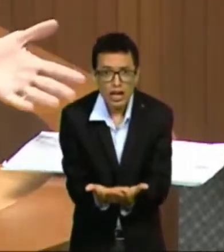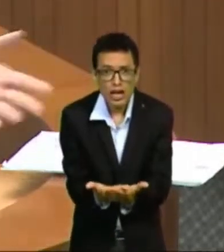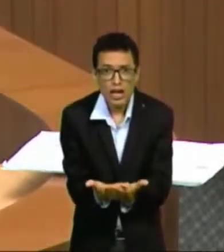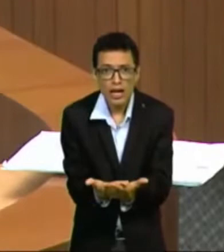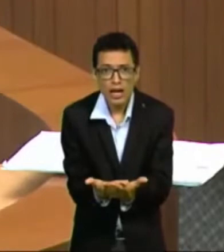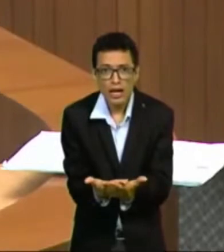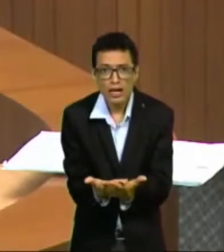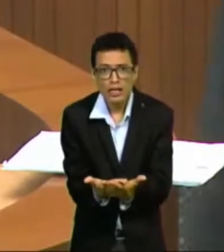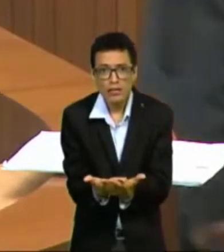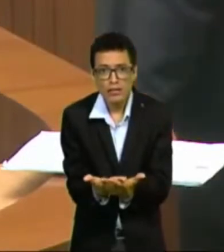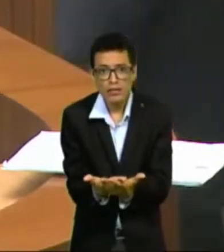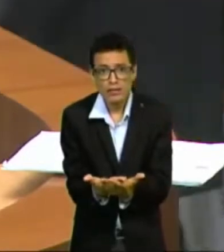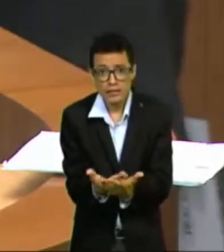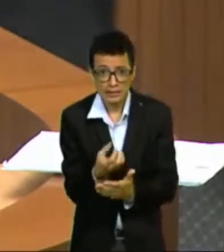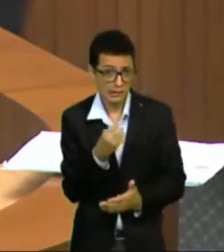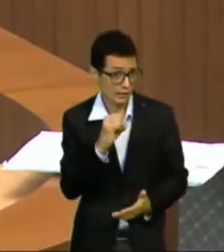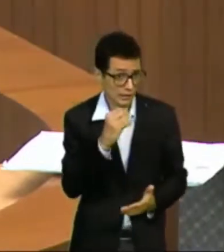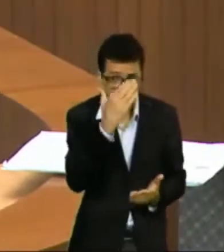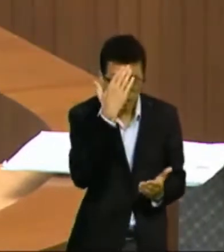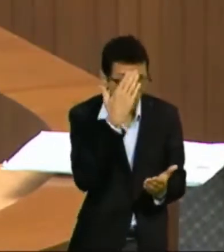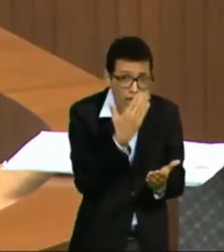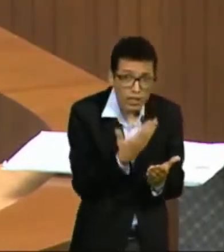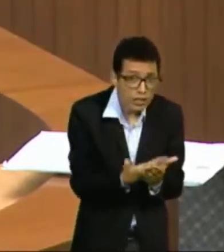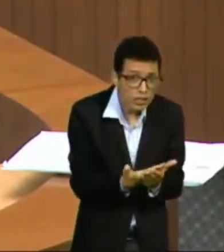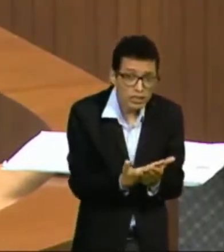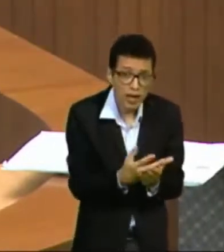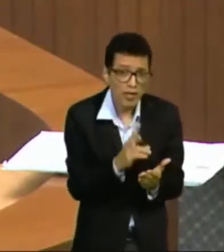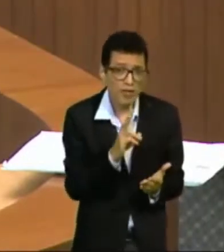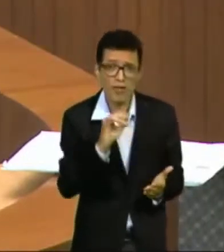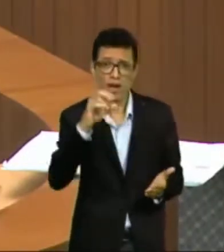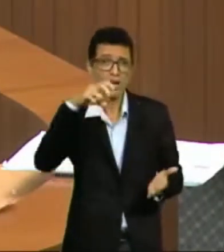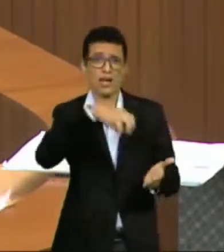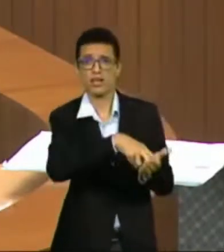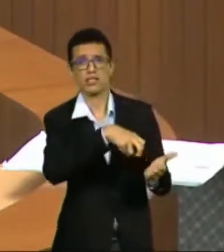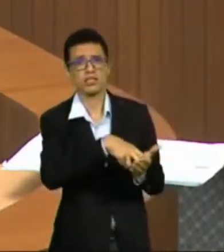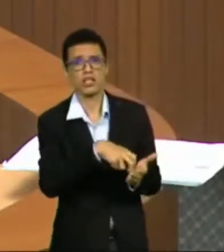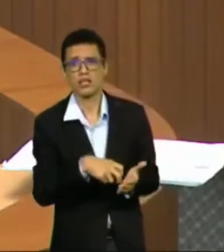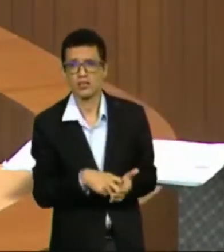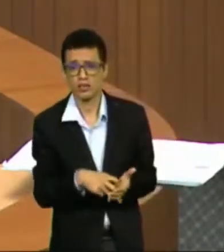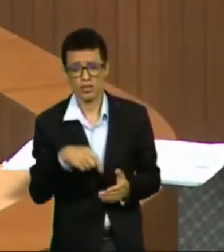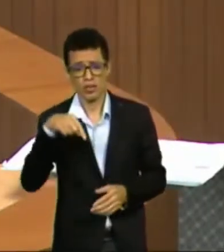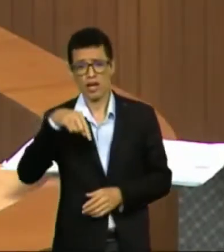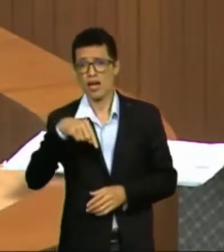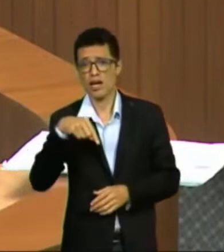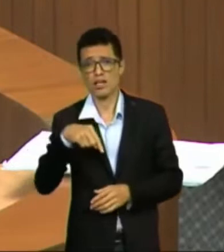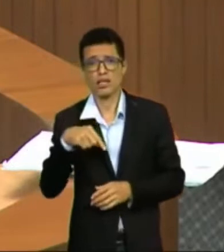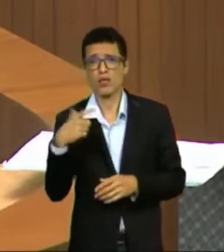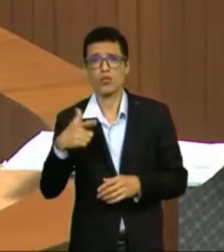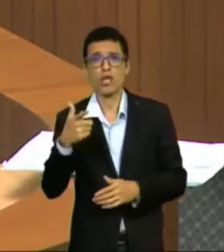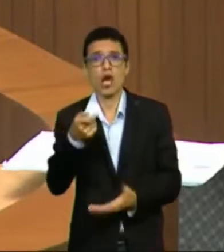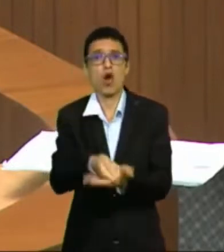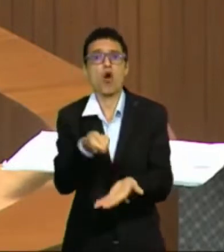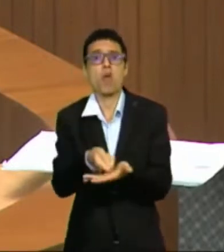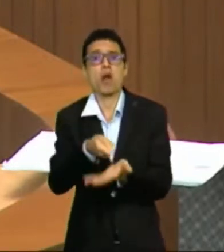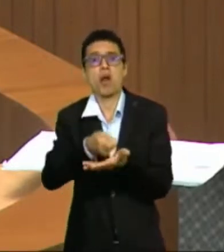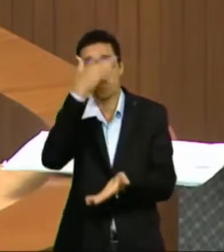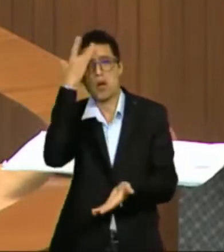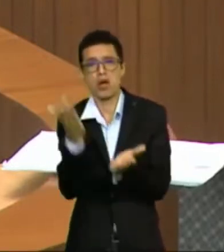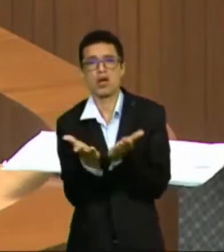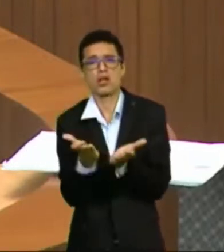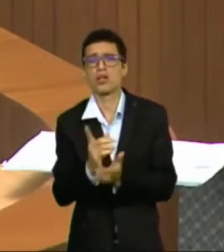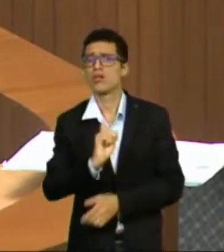será condenado. Então quer dizer que aqui ninguém está sendo obrigado. E tem outro versículo que diz aqui em Gênesis